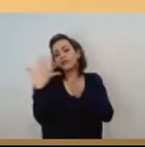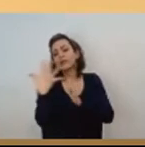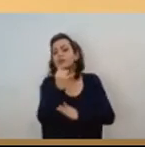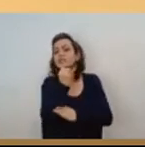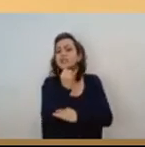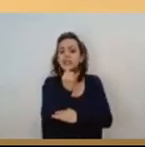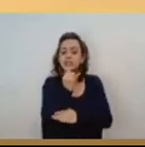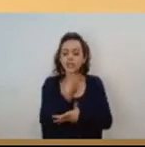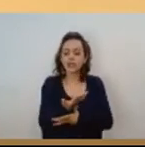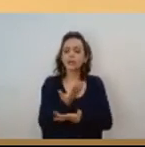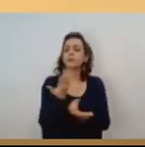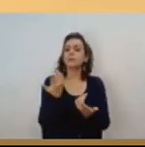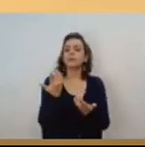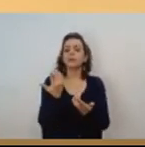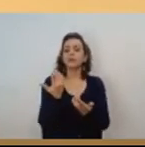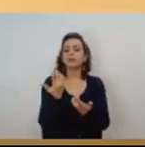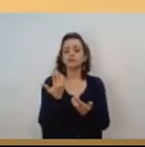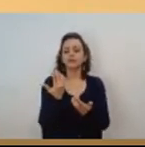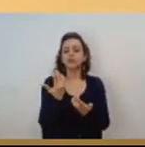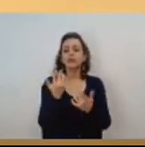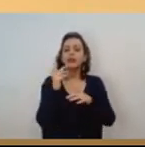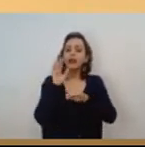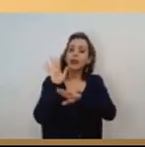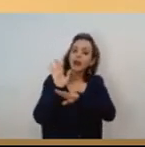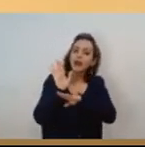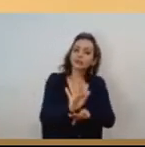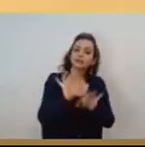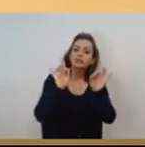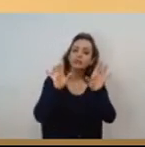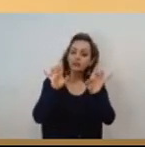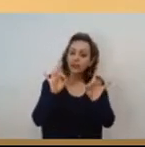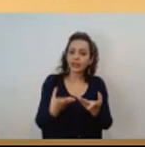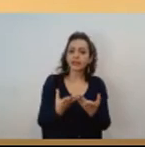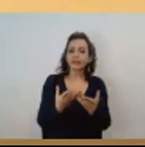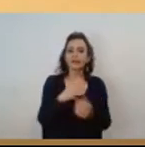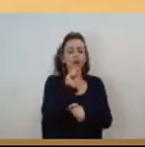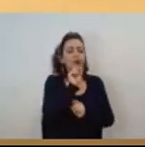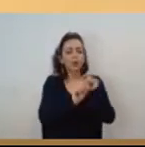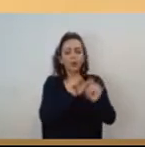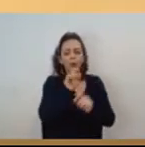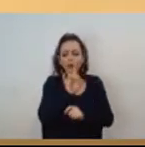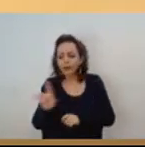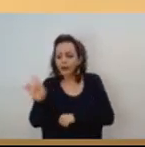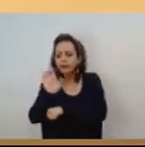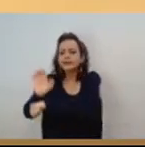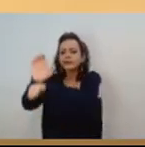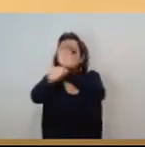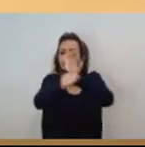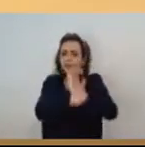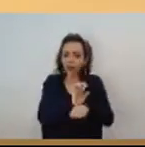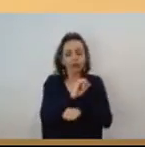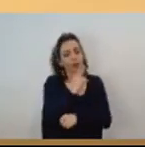território né cada região cada município cada estado podem promover e aí que a gente tem feito no grupo Carrefour incentivando